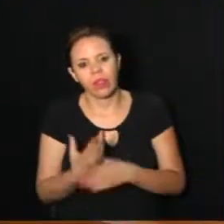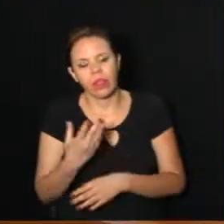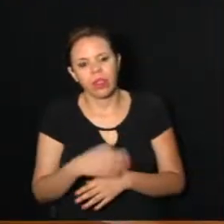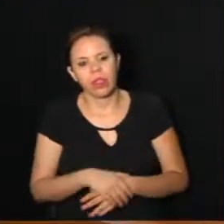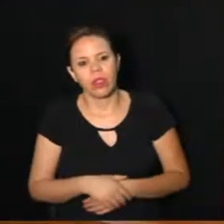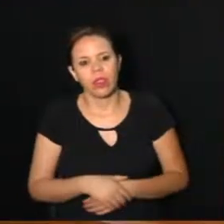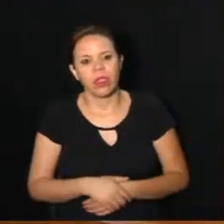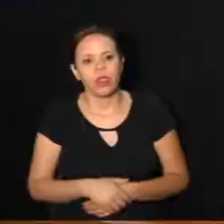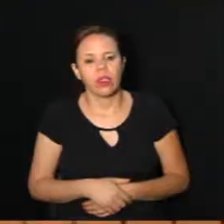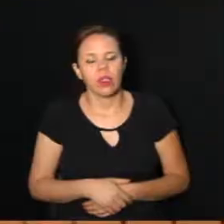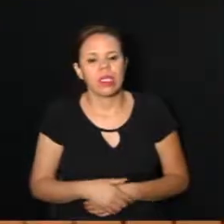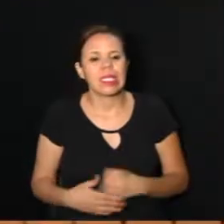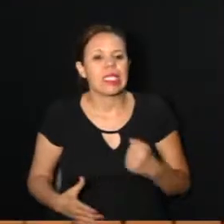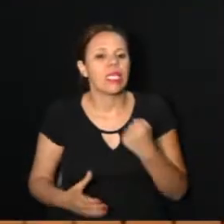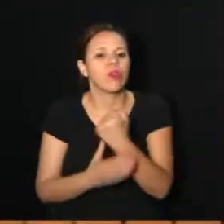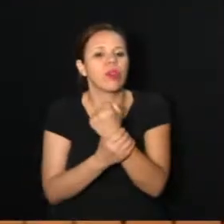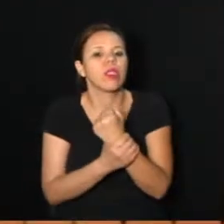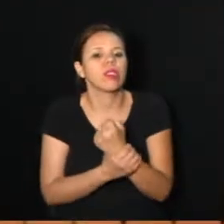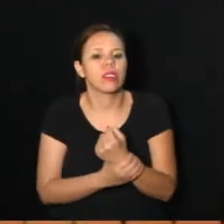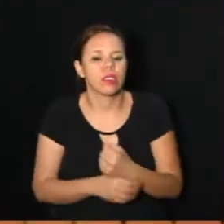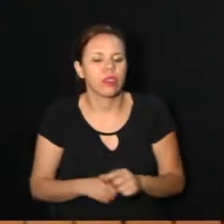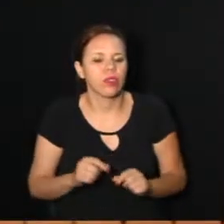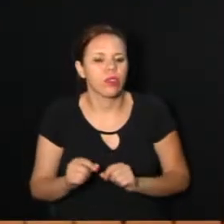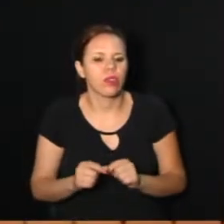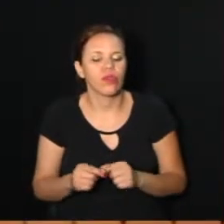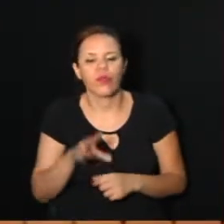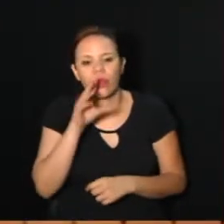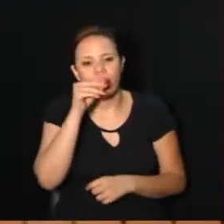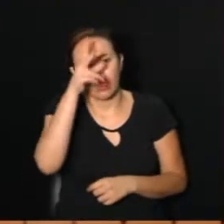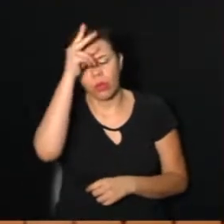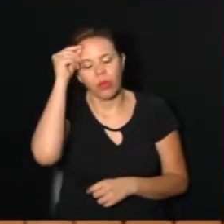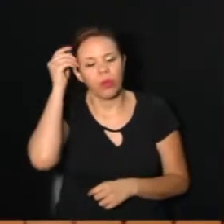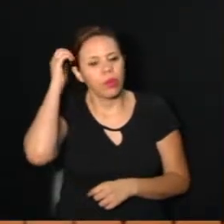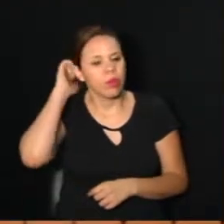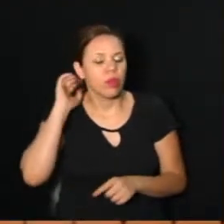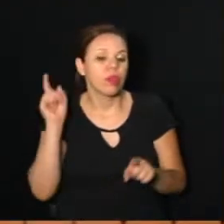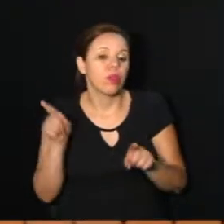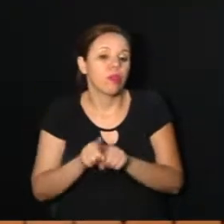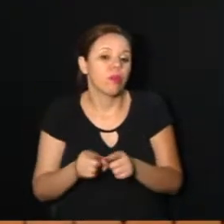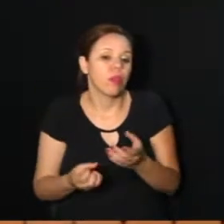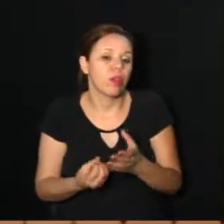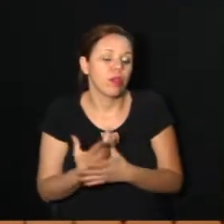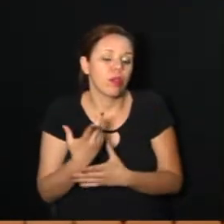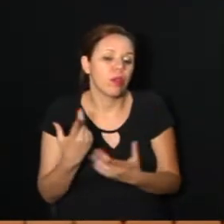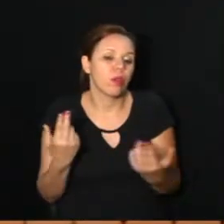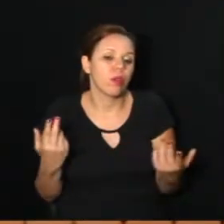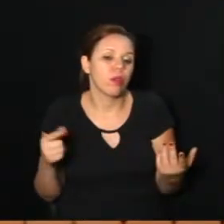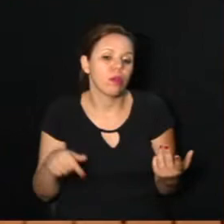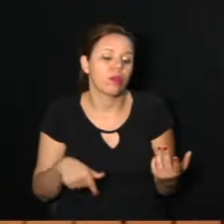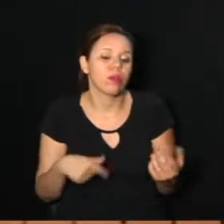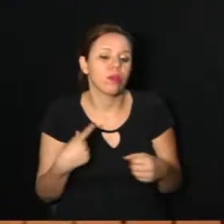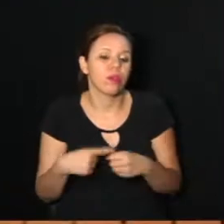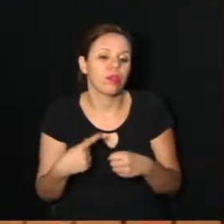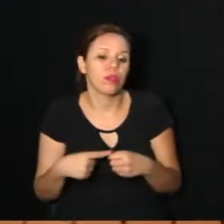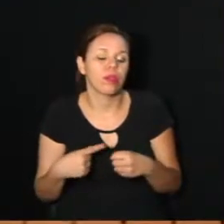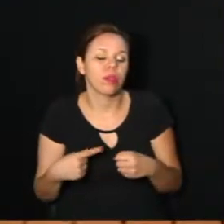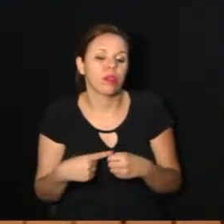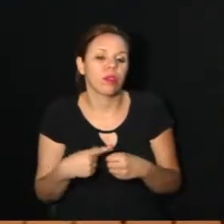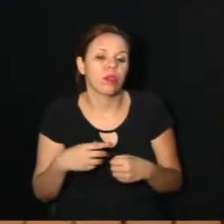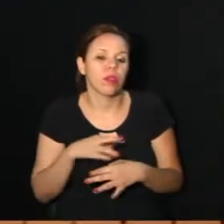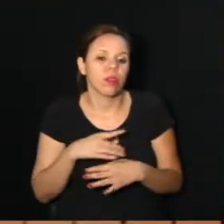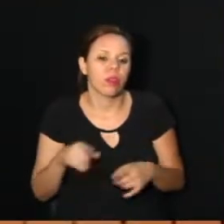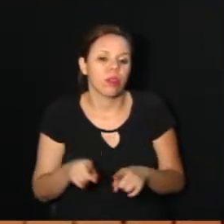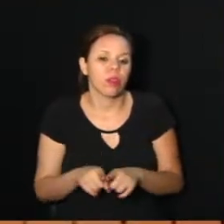rede de segurança que o funcionário público está pedindo. O município acaba delegando essa situação